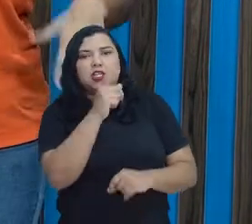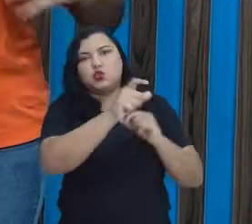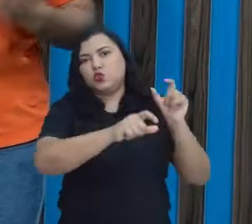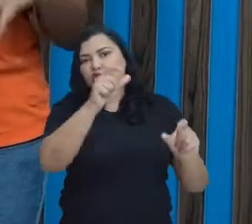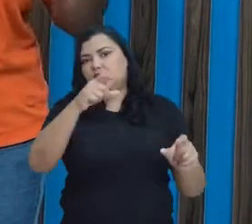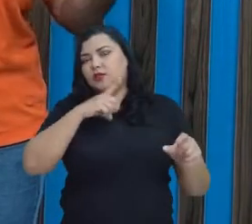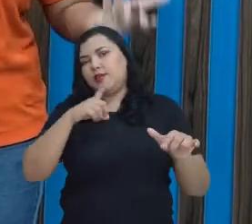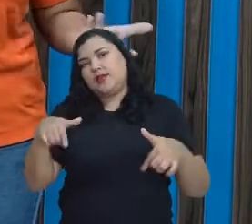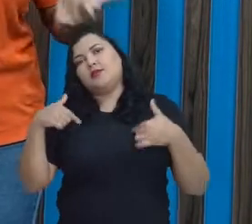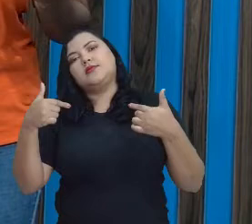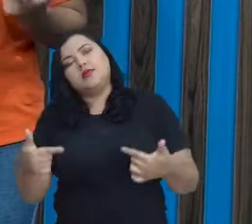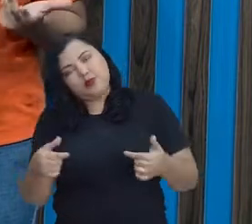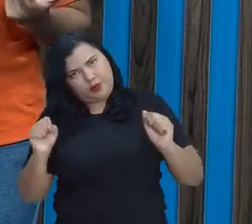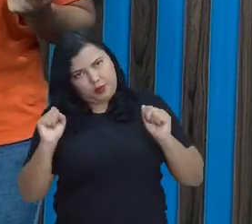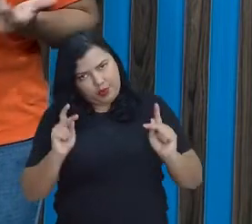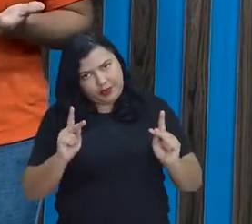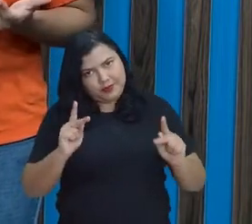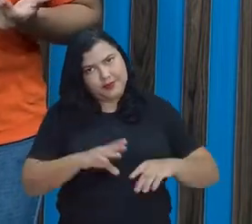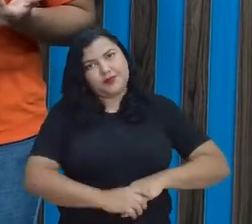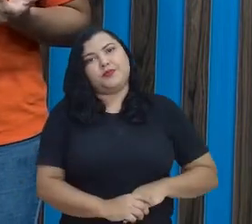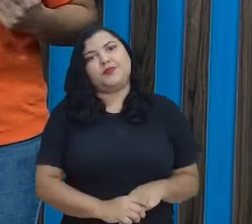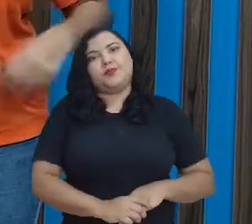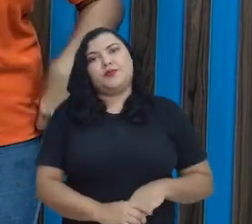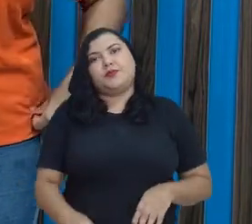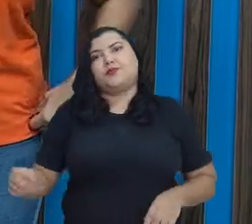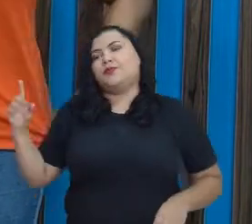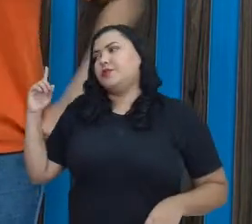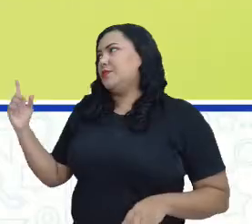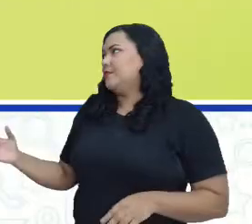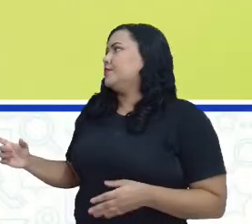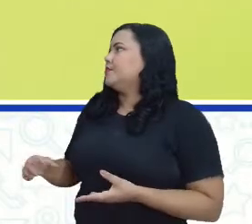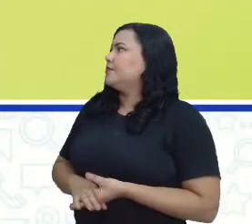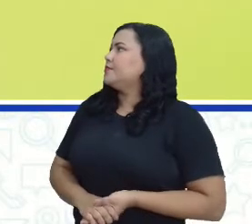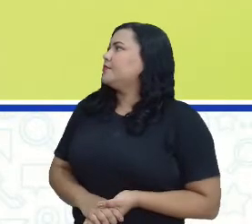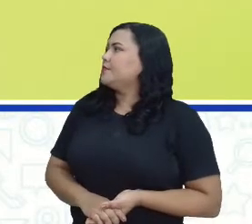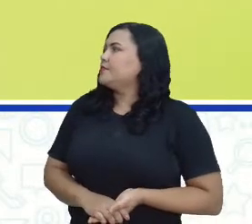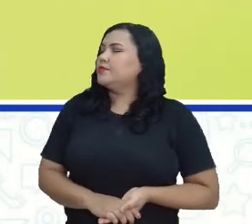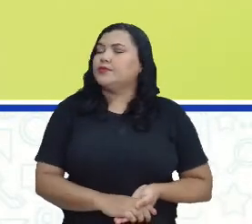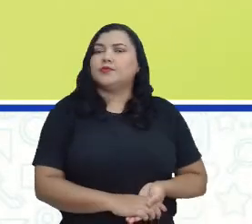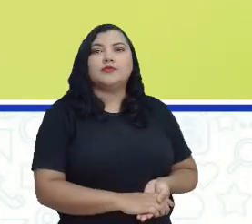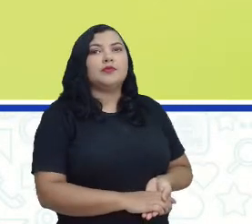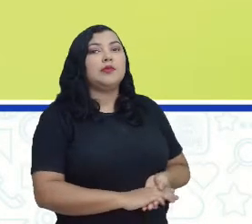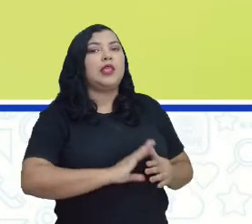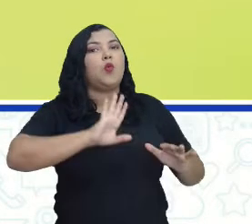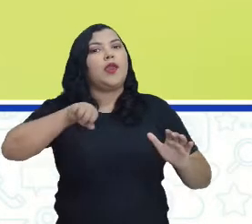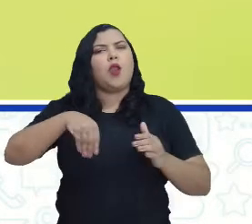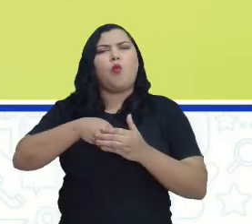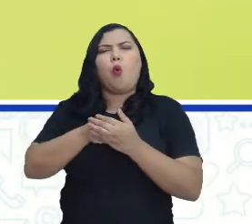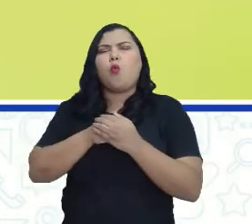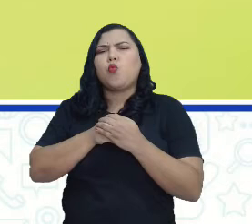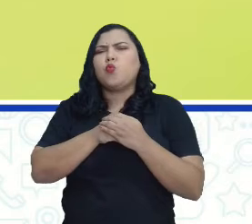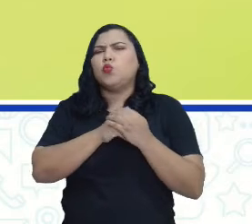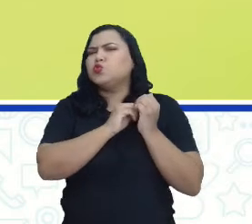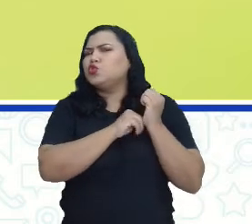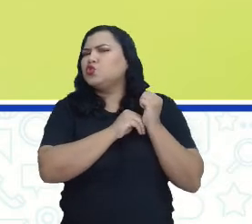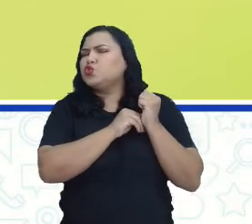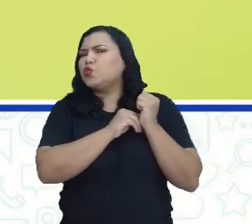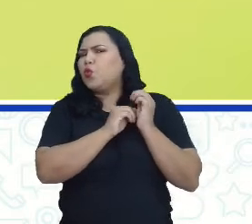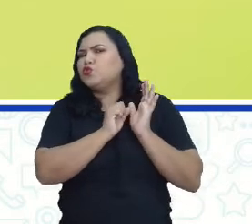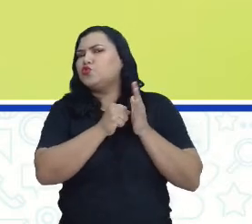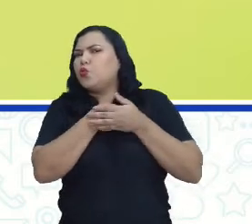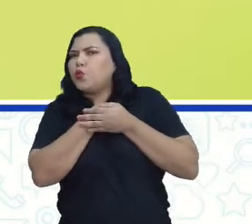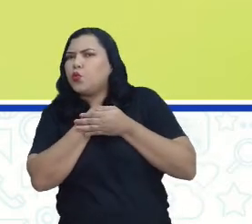ou vários sujeitos sobre quem se fala alguma coisa, tá certo? E a gente tem o sujeito oculto, elíptico ou